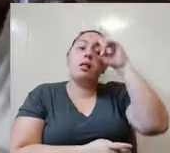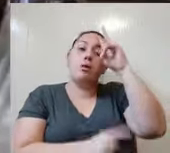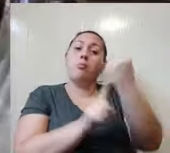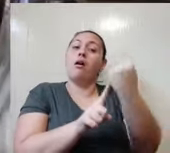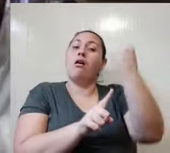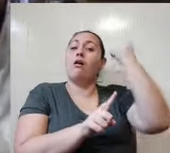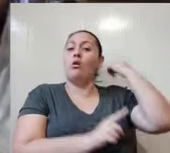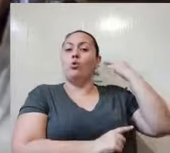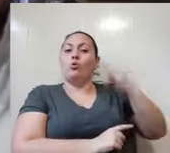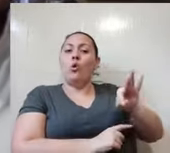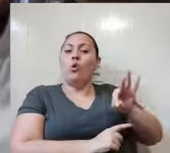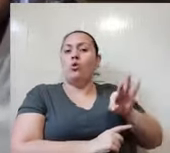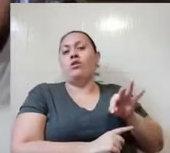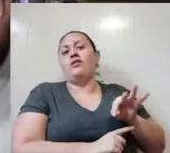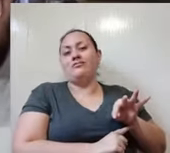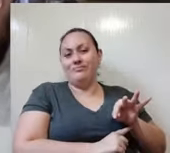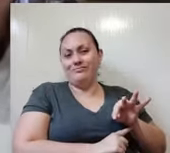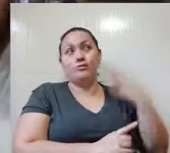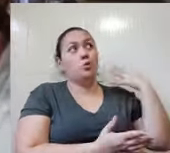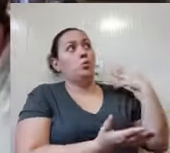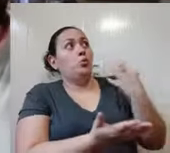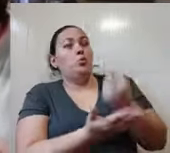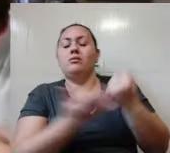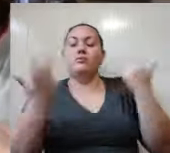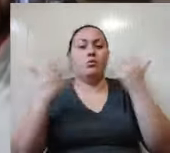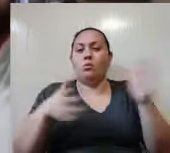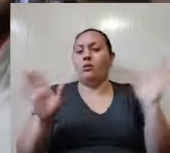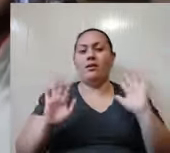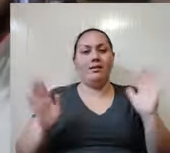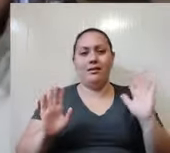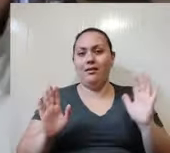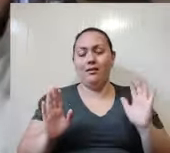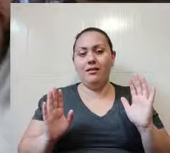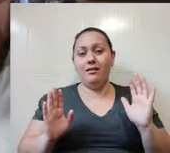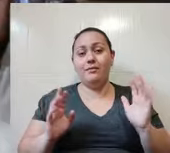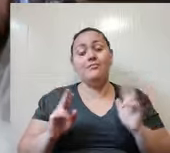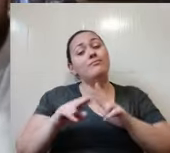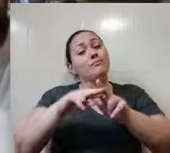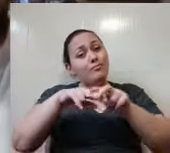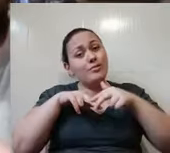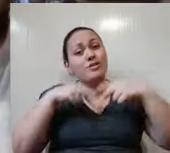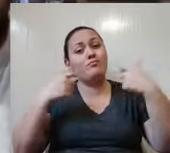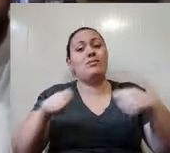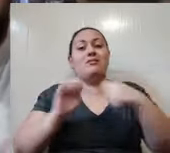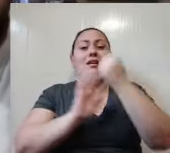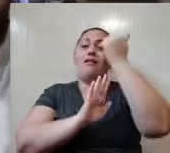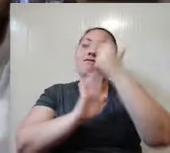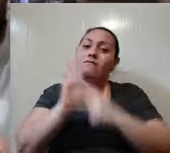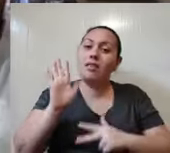dor muito forte. E daí, a partir disso, a gente tem que conseguir, talvez, avaliar de uma forma